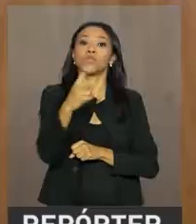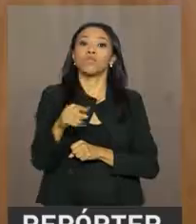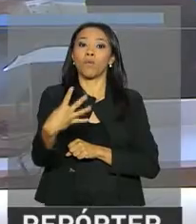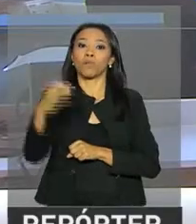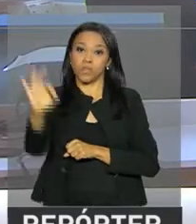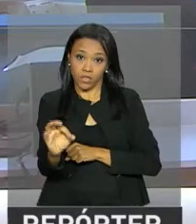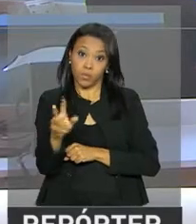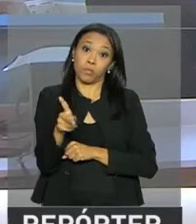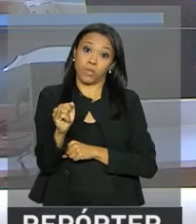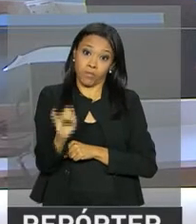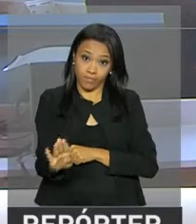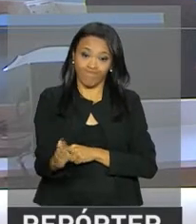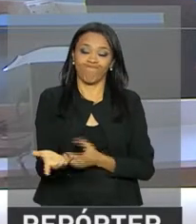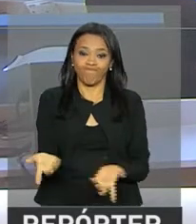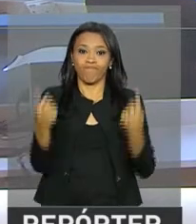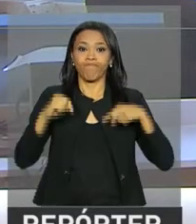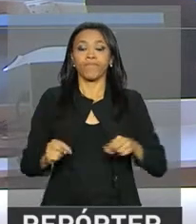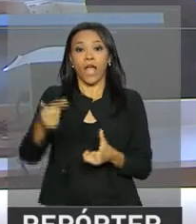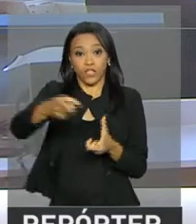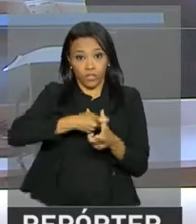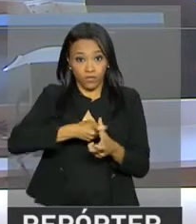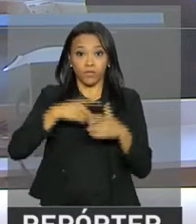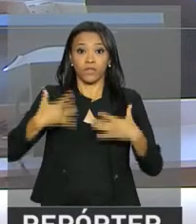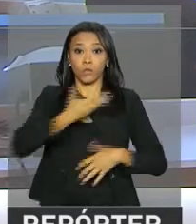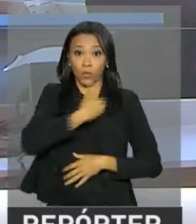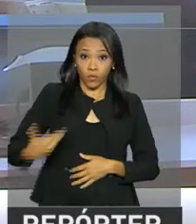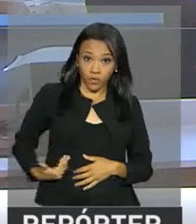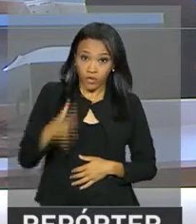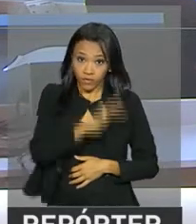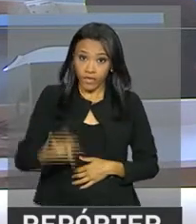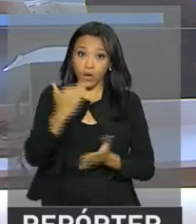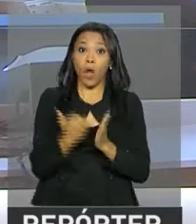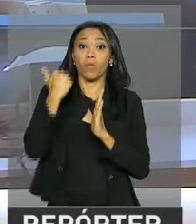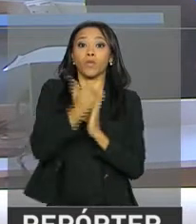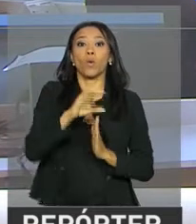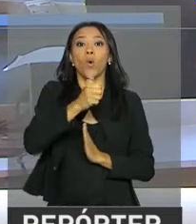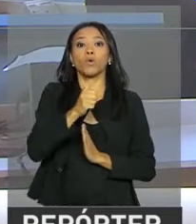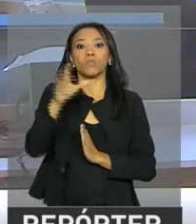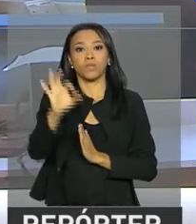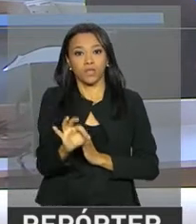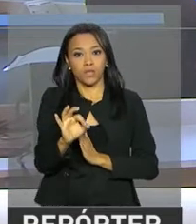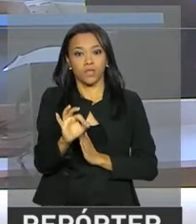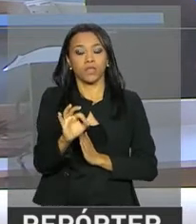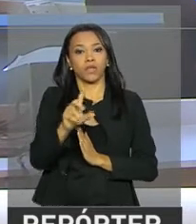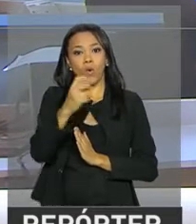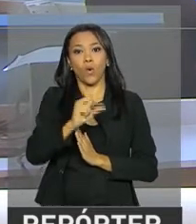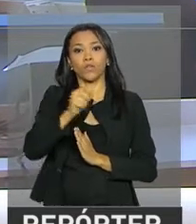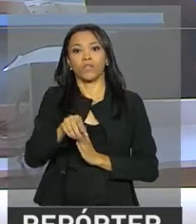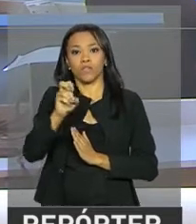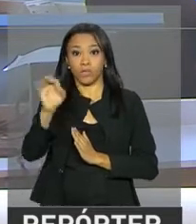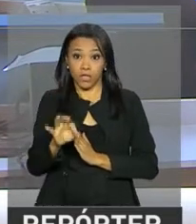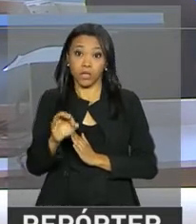pico e olha a dívida pública federal cresceu 11 6 por cento em 2016 e fechando o ano em mais de 3 trilhões